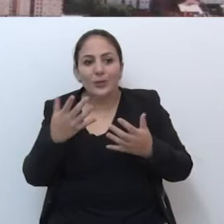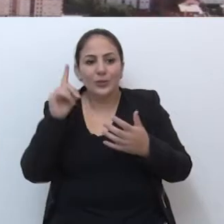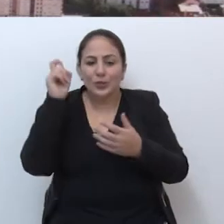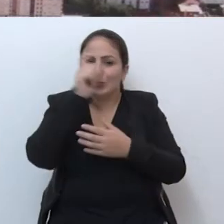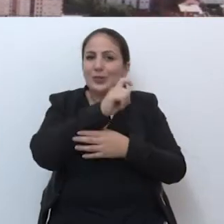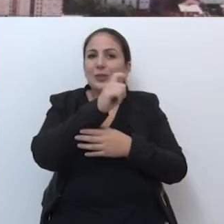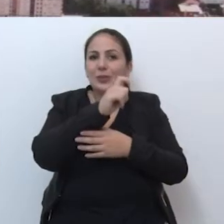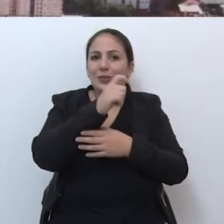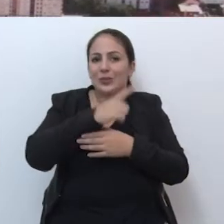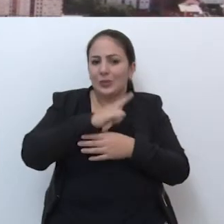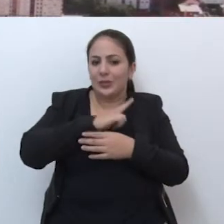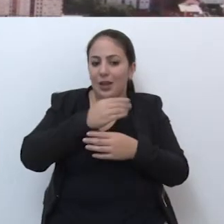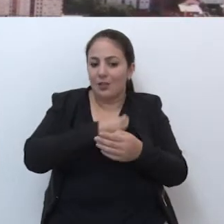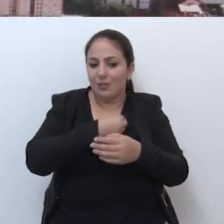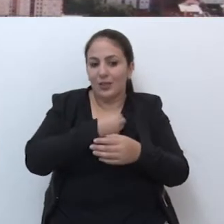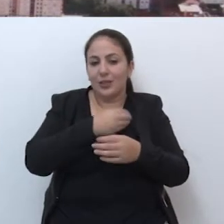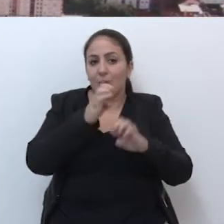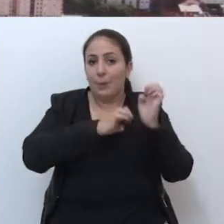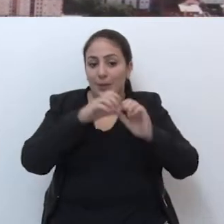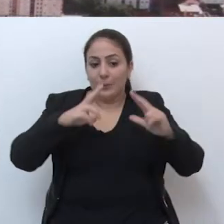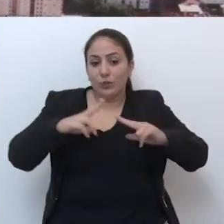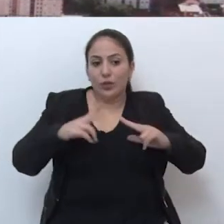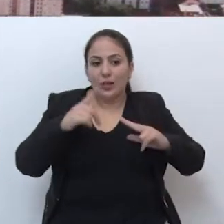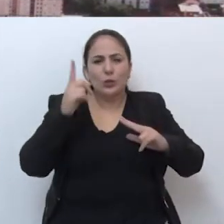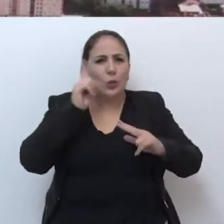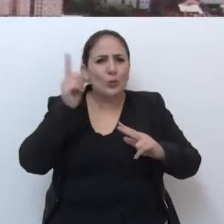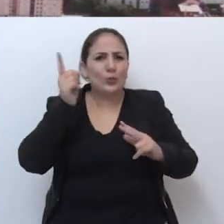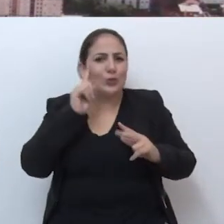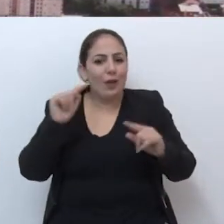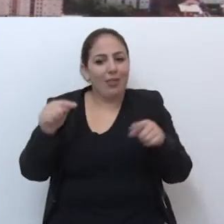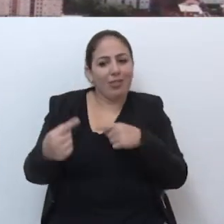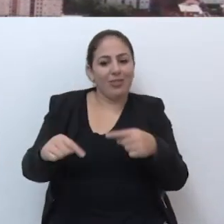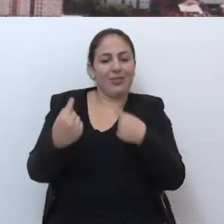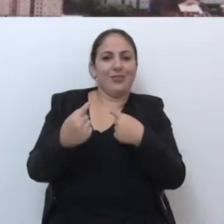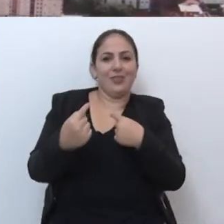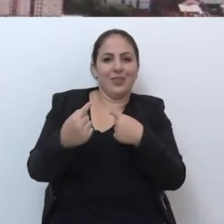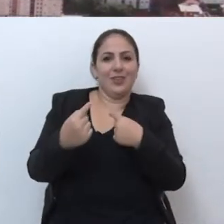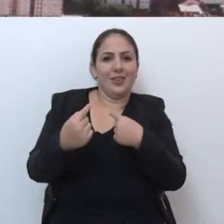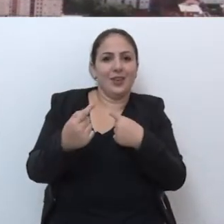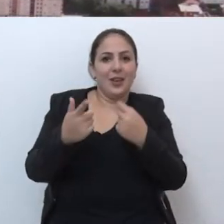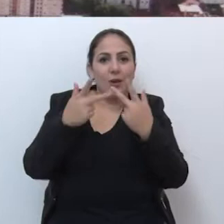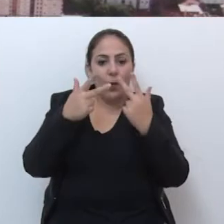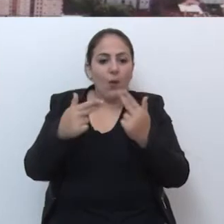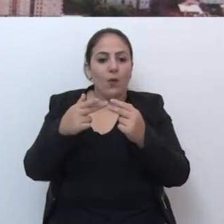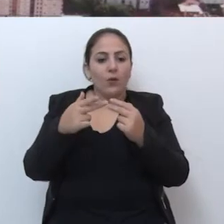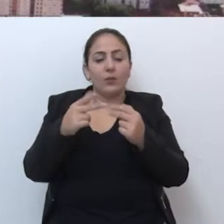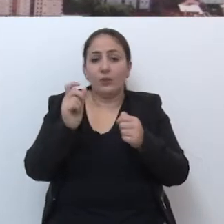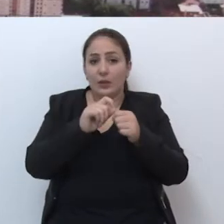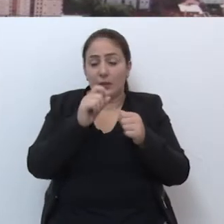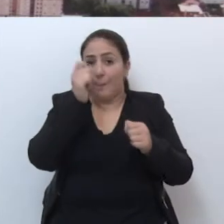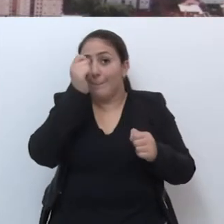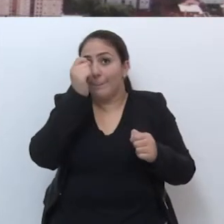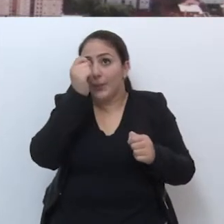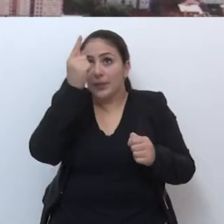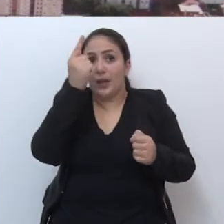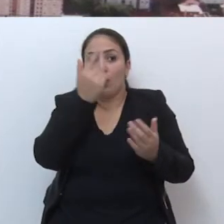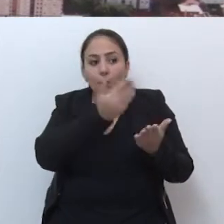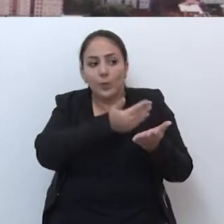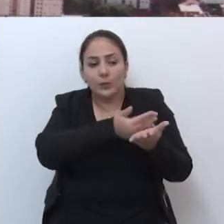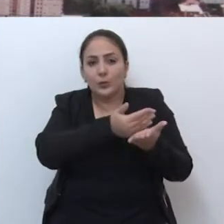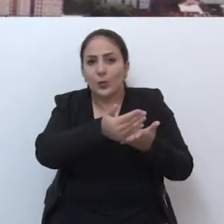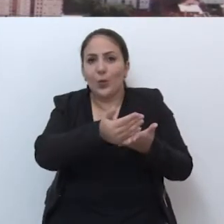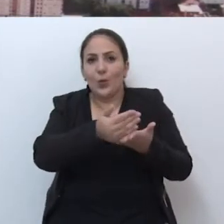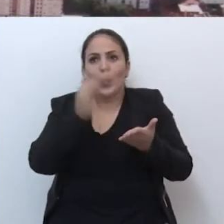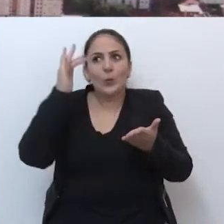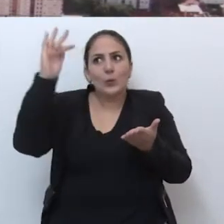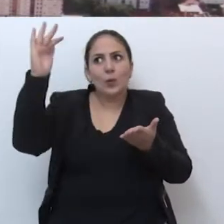quanto é difícil você estar na iniciativa privada, você matar um leão por dia e você fazer aquela coisa que nasceu de uma ideia, de um sonho